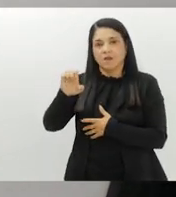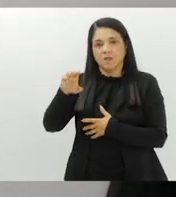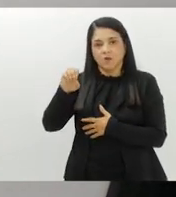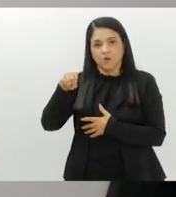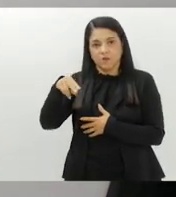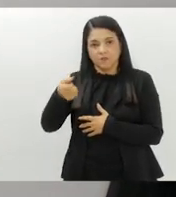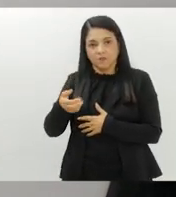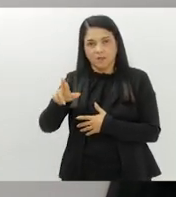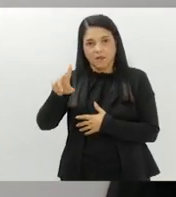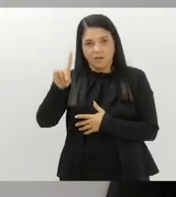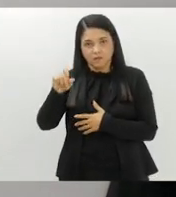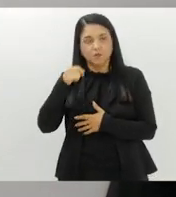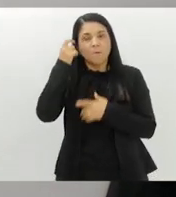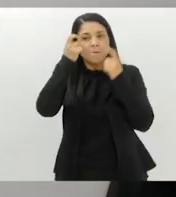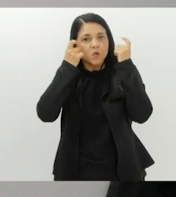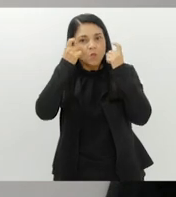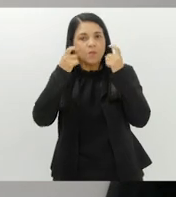preocupação aí